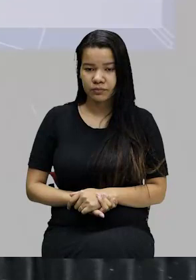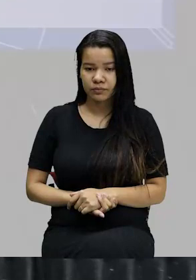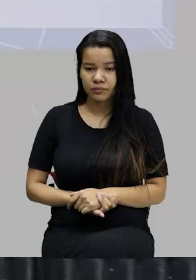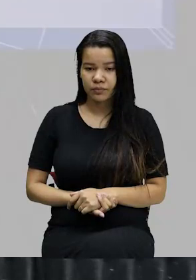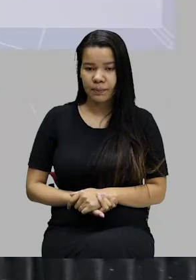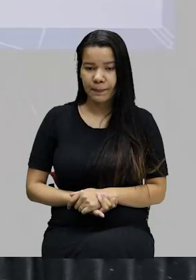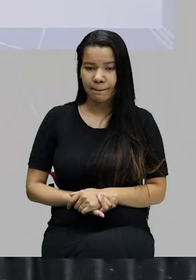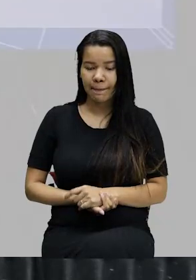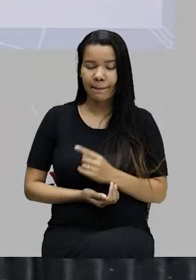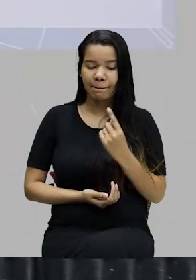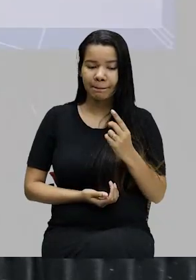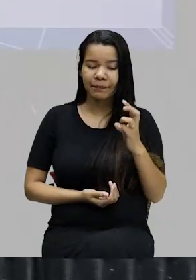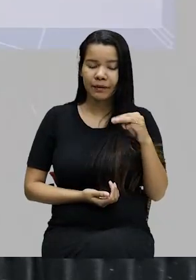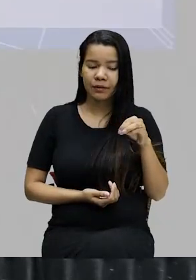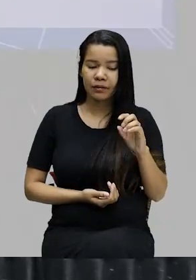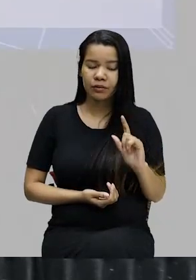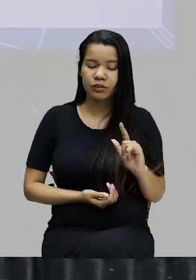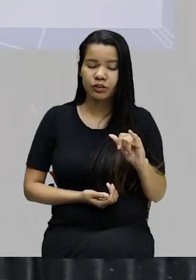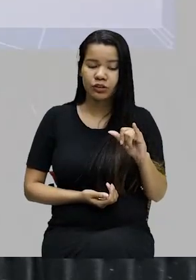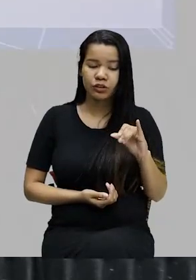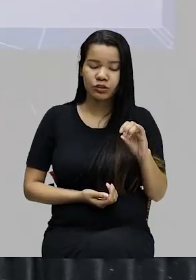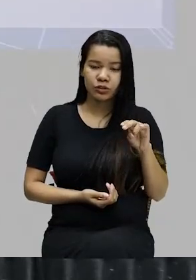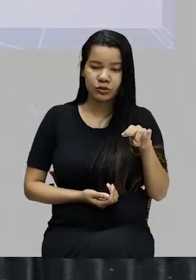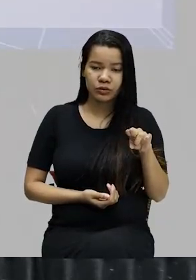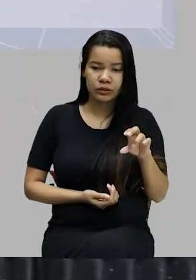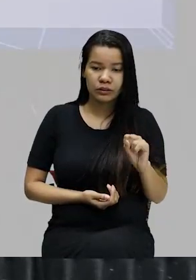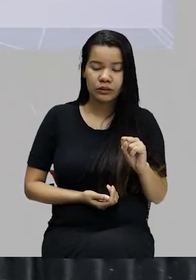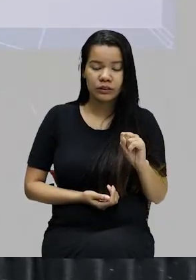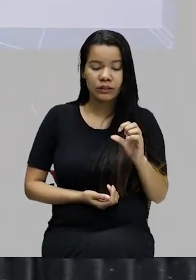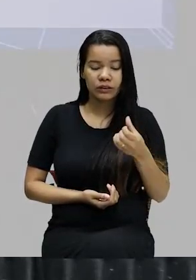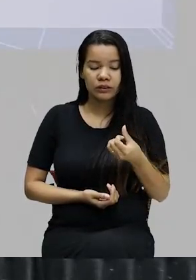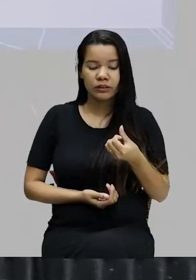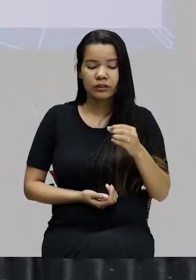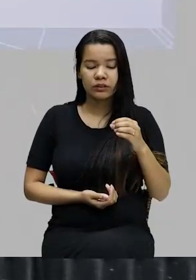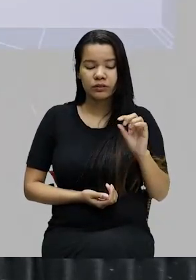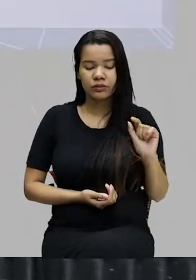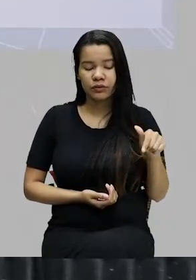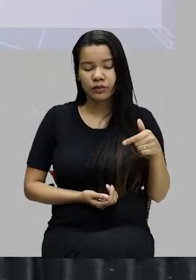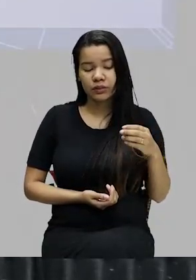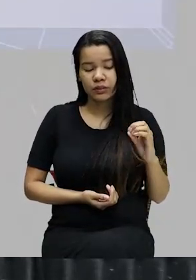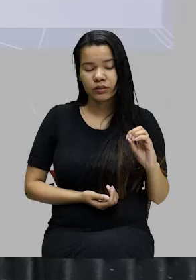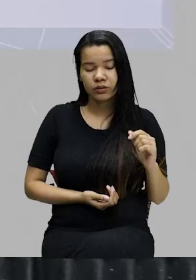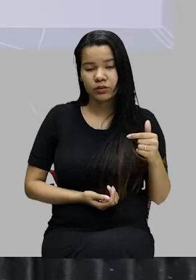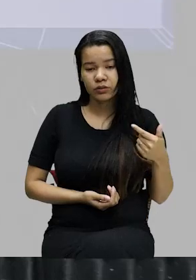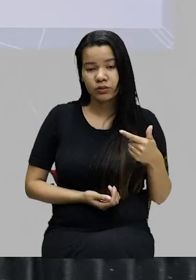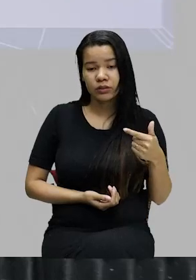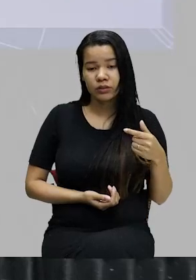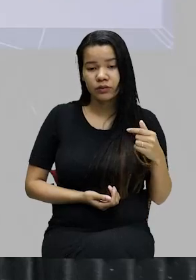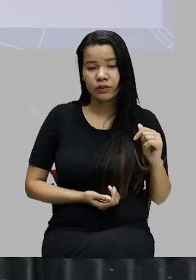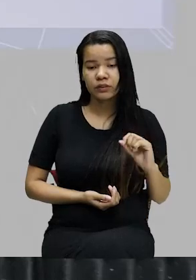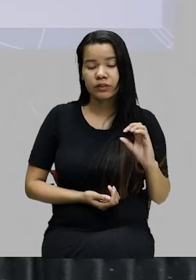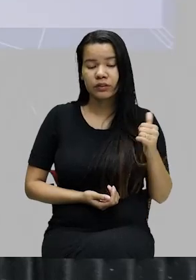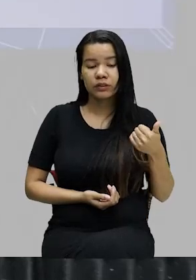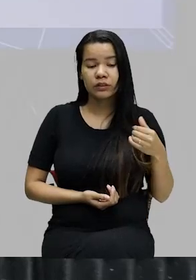íons, 6,02 vezes 10 elevado a 23 íons. Um mol de